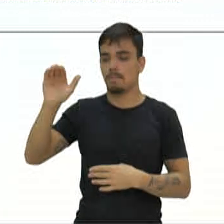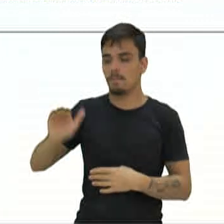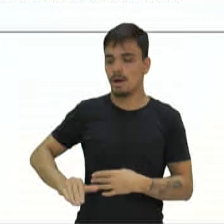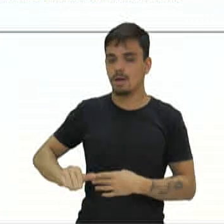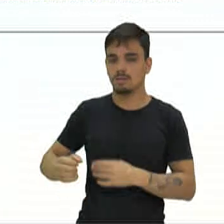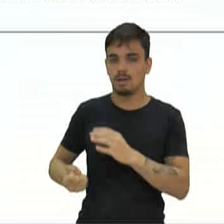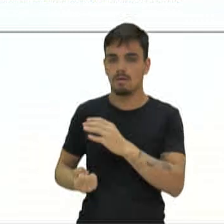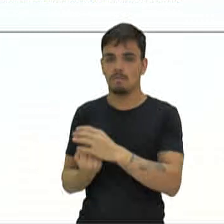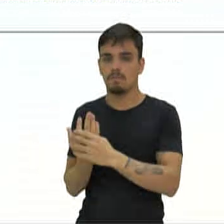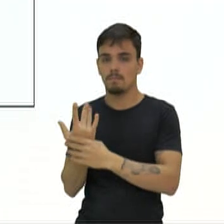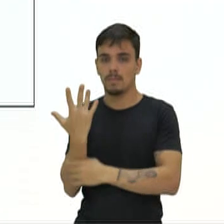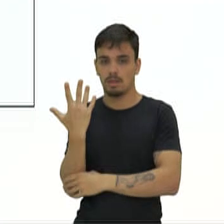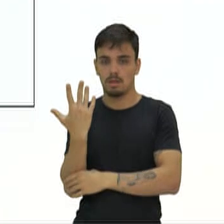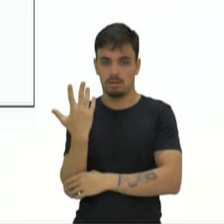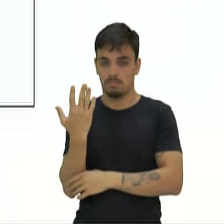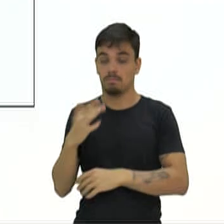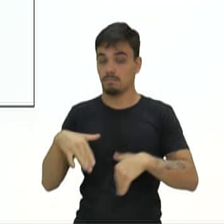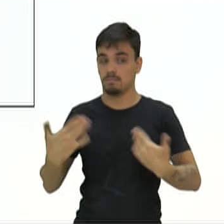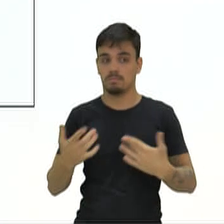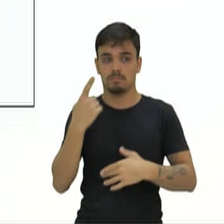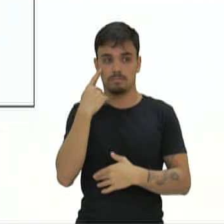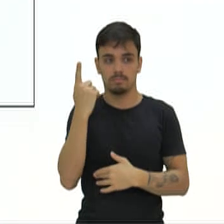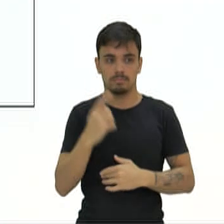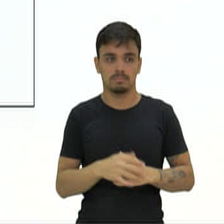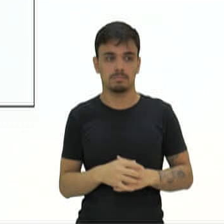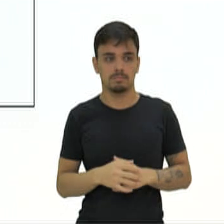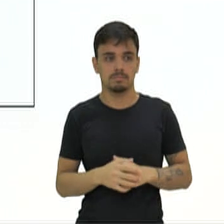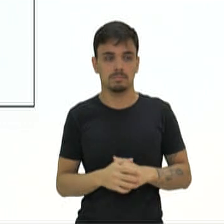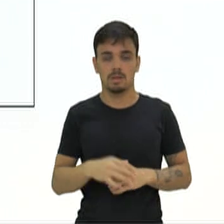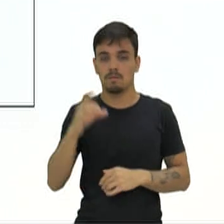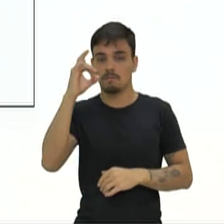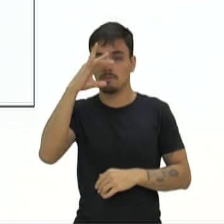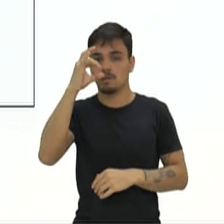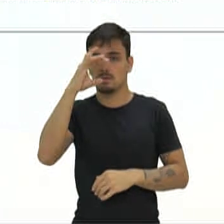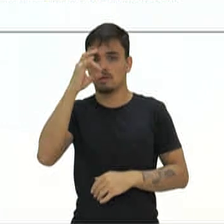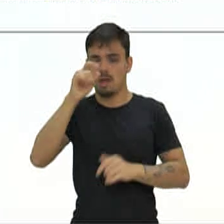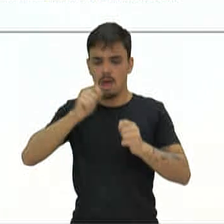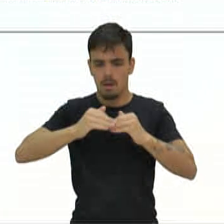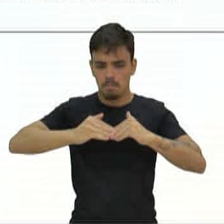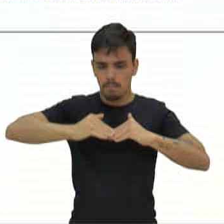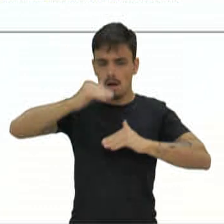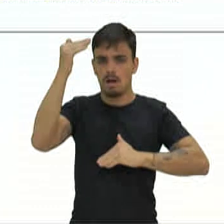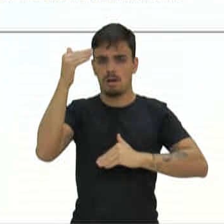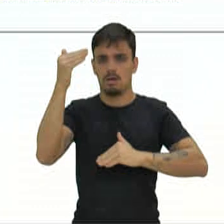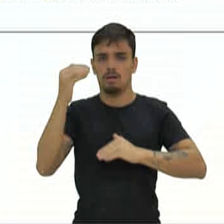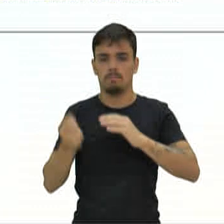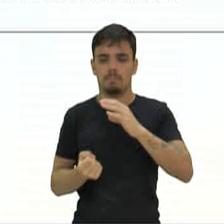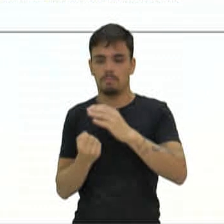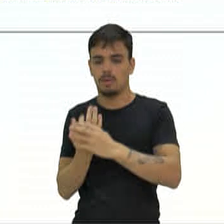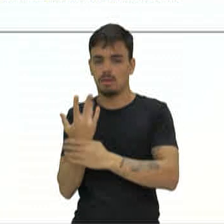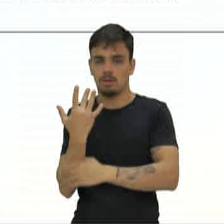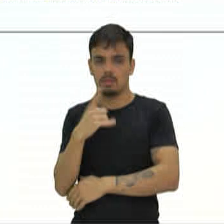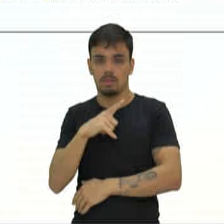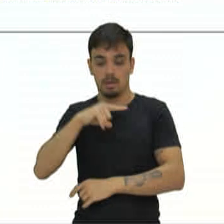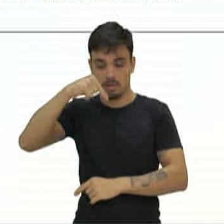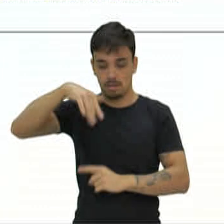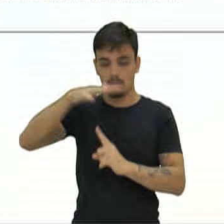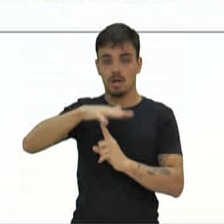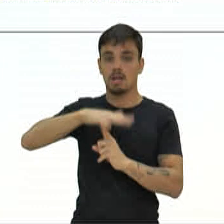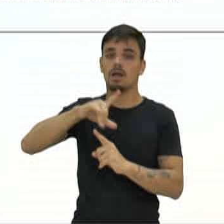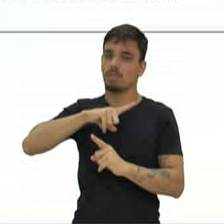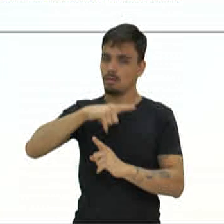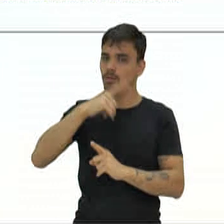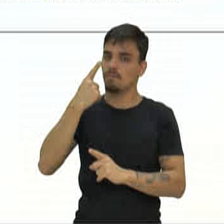Certo? Vou voltar aqui na legenda. O verde é alta fertilidade. Onde que tem verde? Veja que o Paraná tem verde. Está vendo